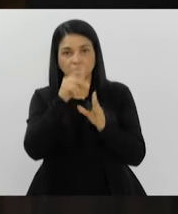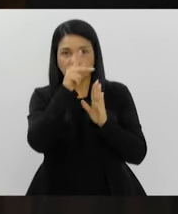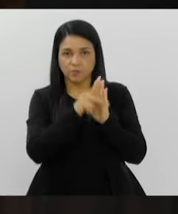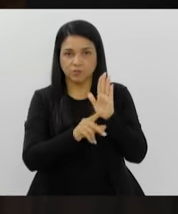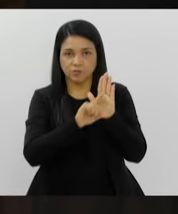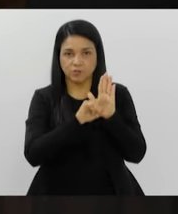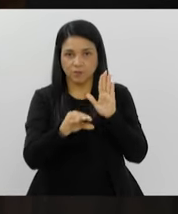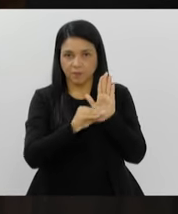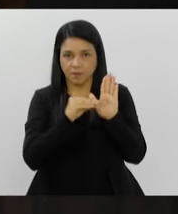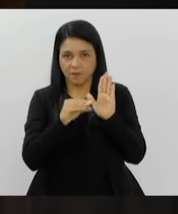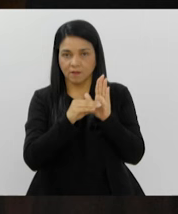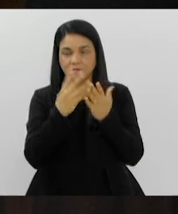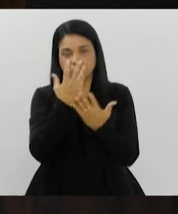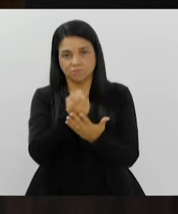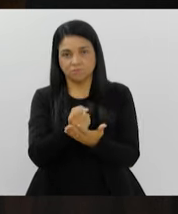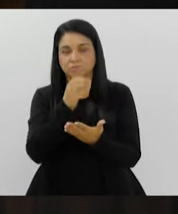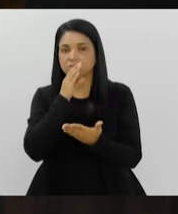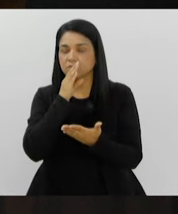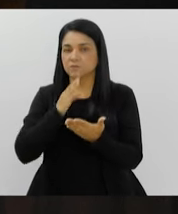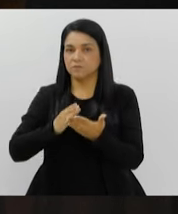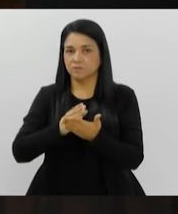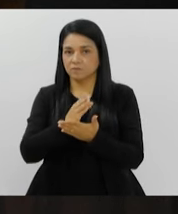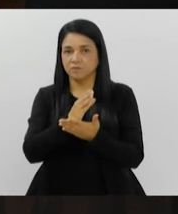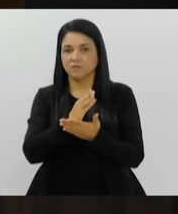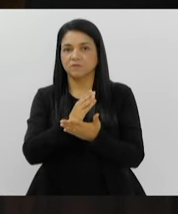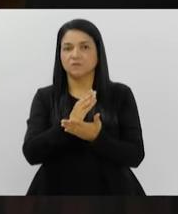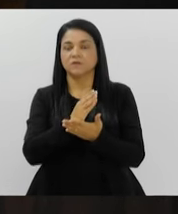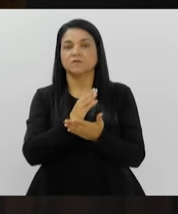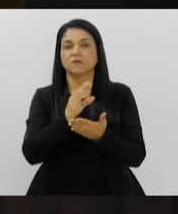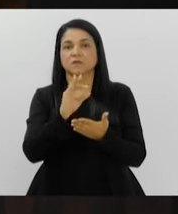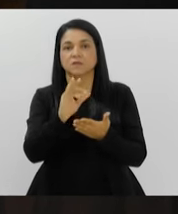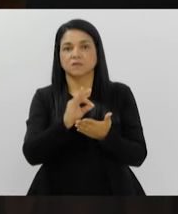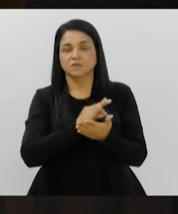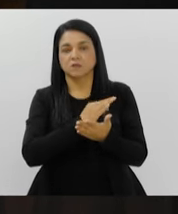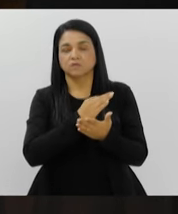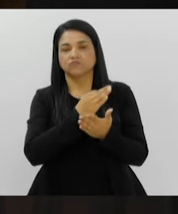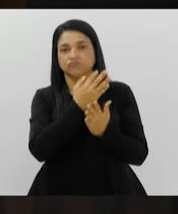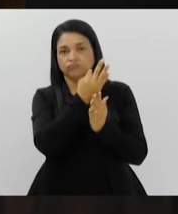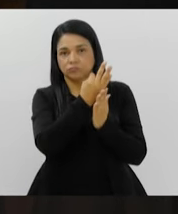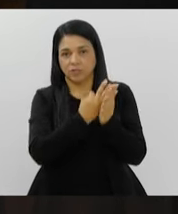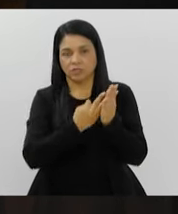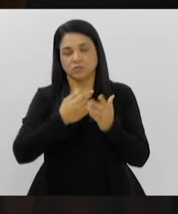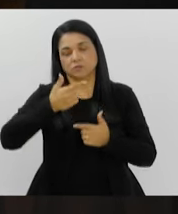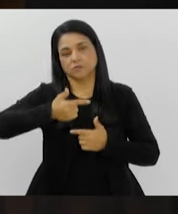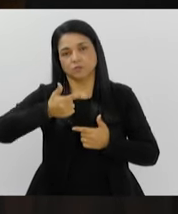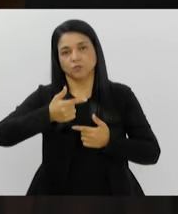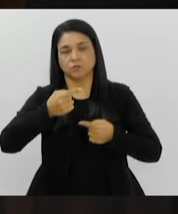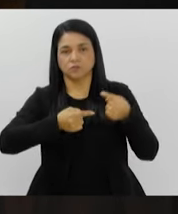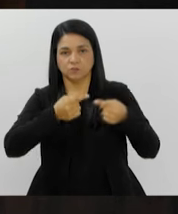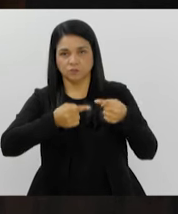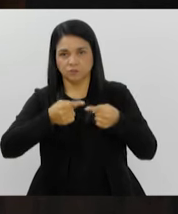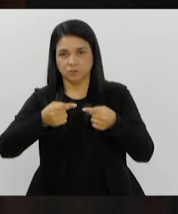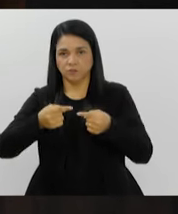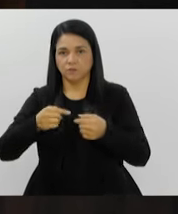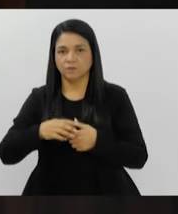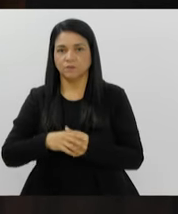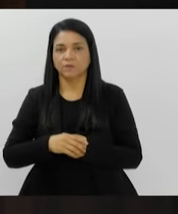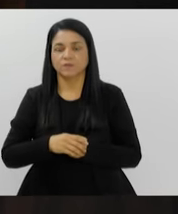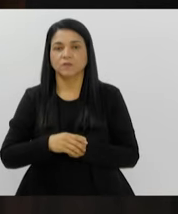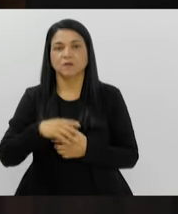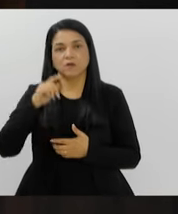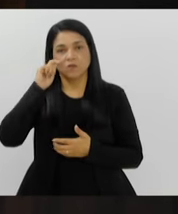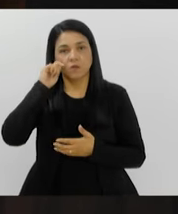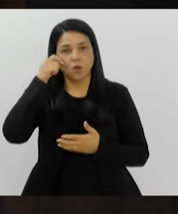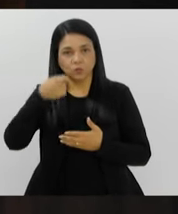assim emendado. Senhores que aprovam, permaneçam como estão. Aprovado. Vai a redação do vencido para a segunda discussão. Deputado autor